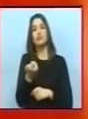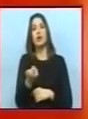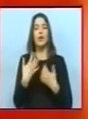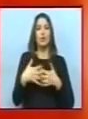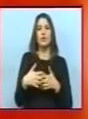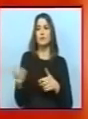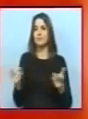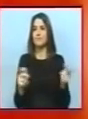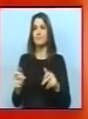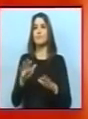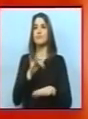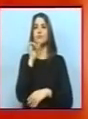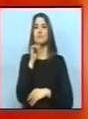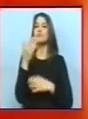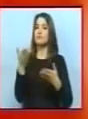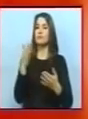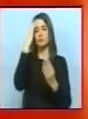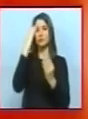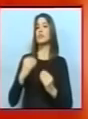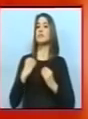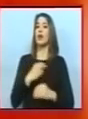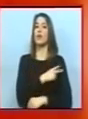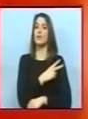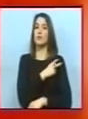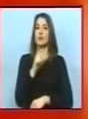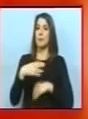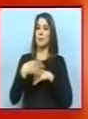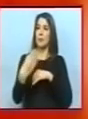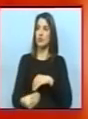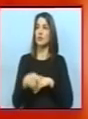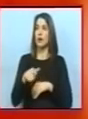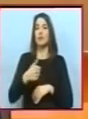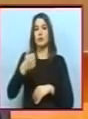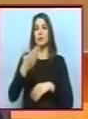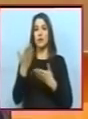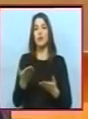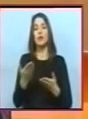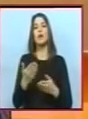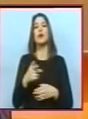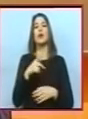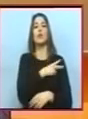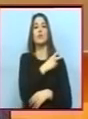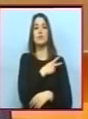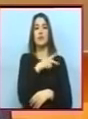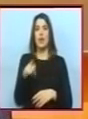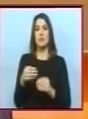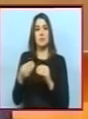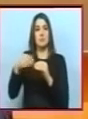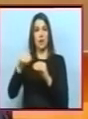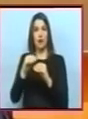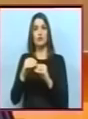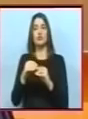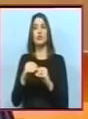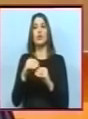dúvidas. Mas como sempre nos ensinaram na faculdade, e mais tarde, na extensão universitária, que